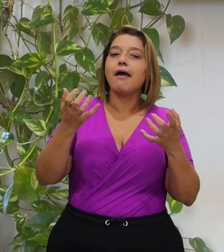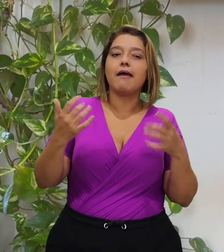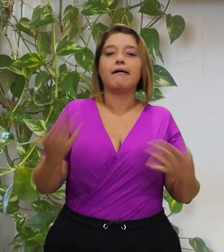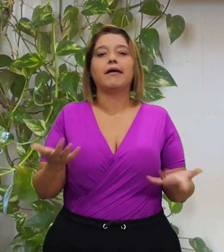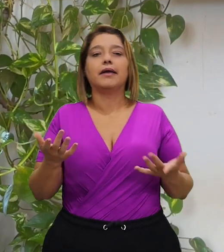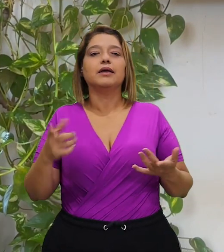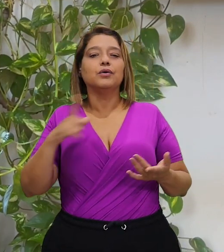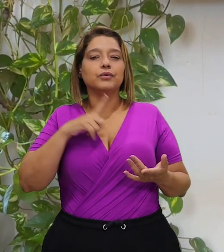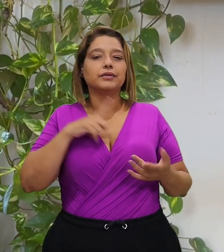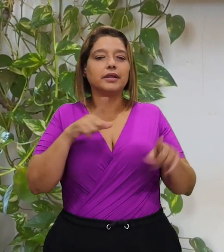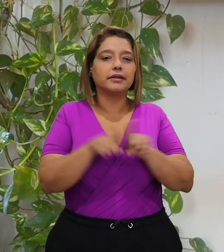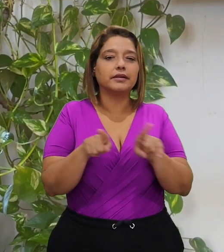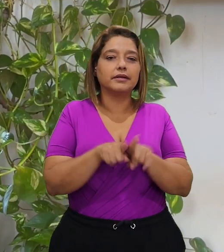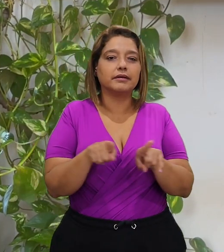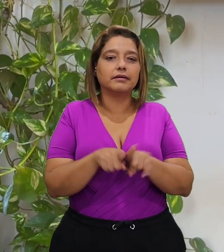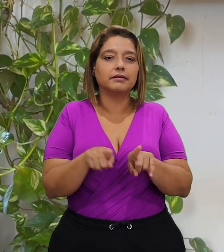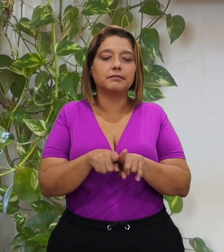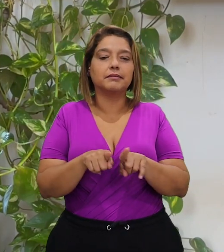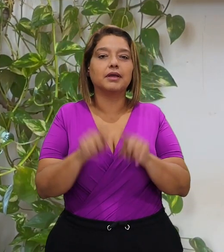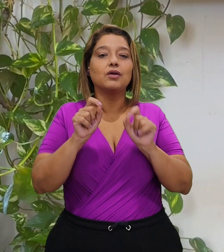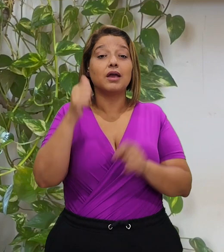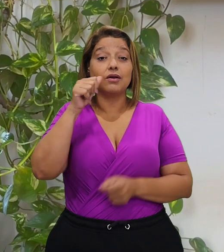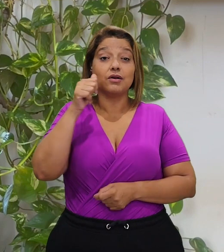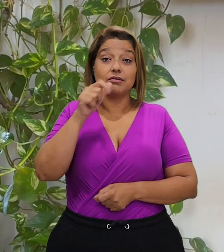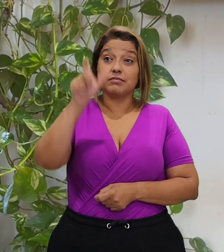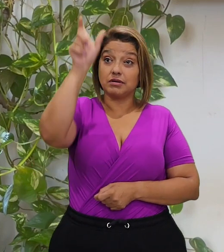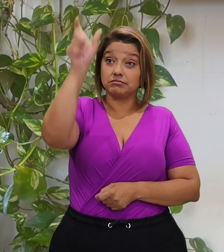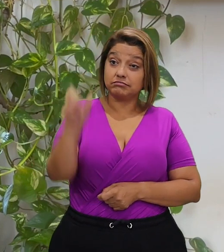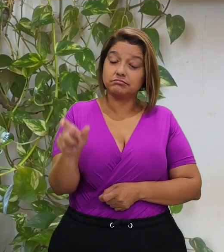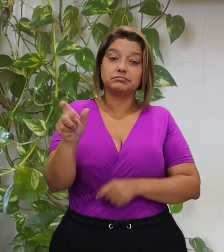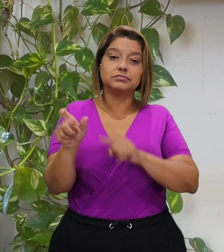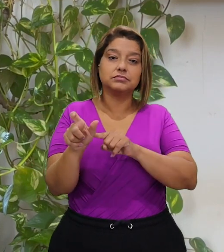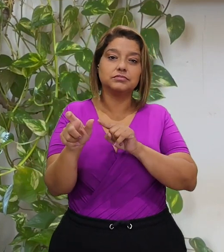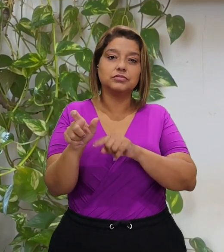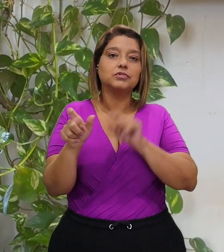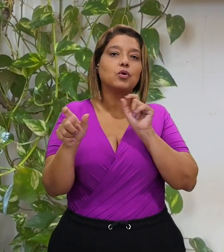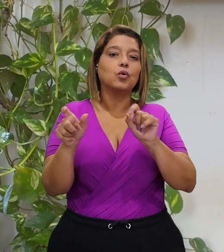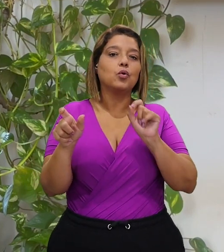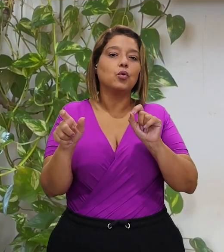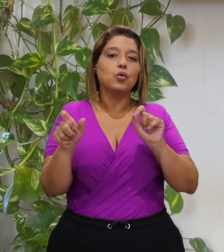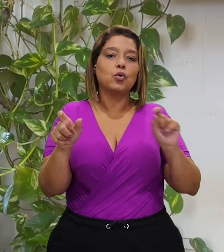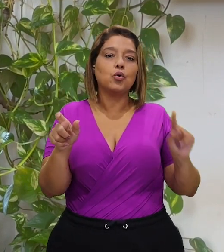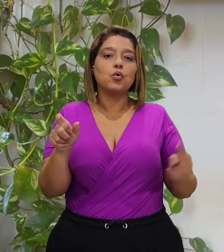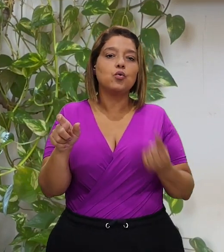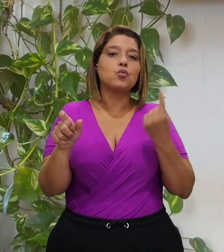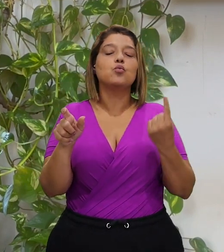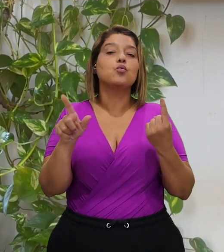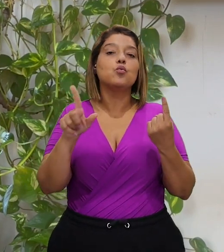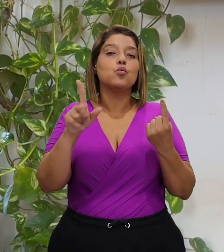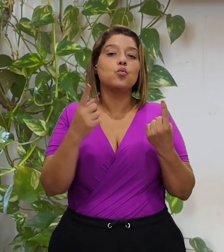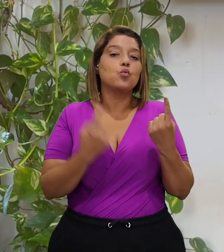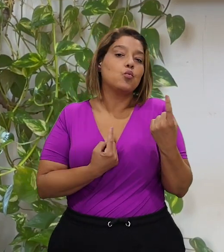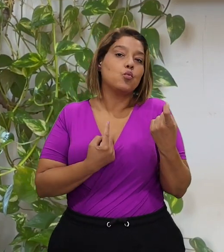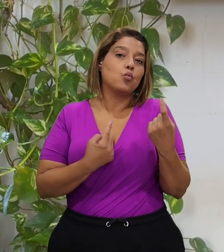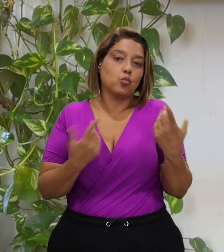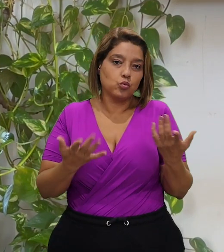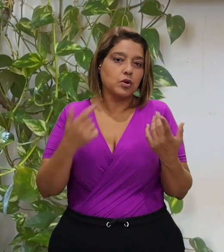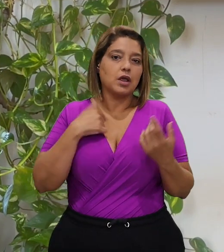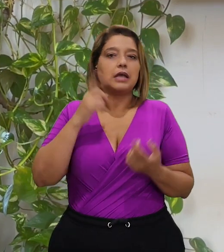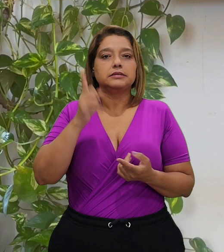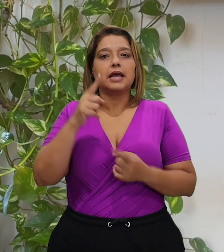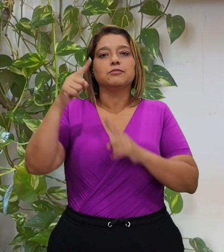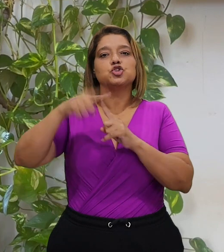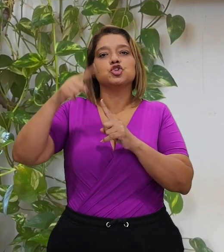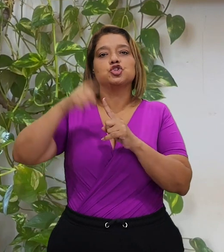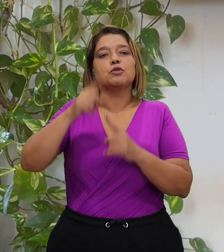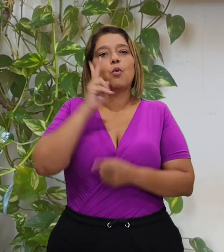trabalho preferido. Eu acho assim, o meu trabalho preferido é aquele que eu estou fazendo naquele momento. Que eu me encanto com o que eu faço, mas